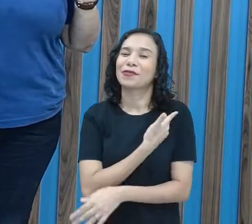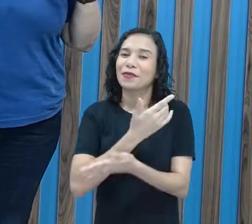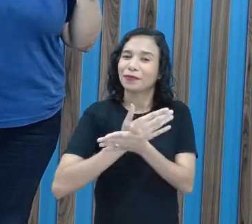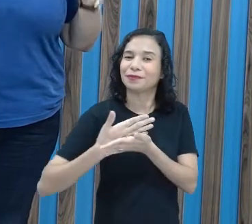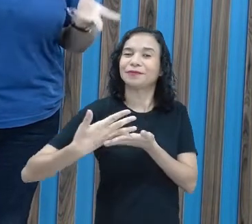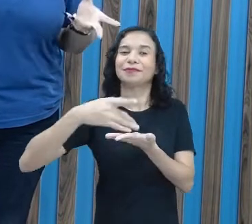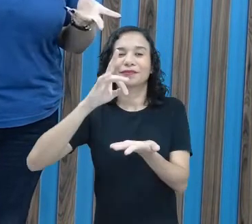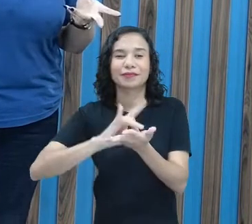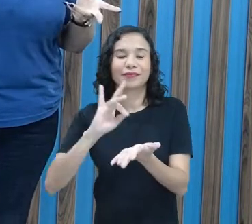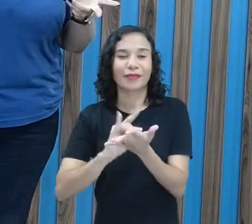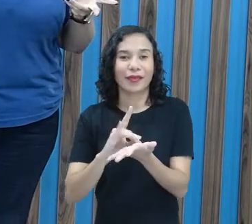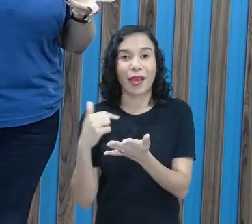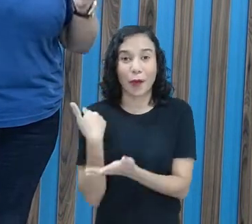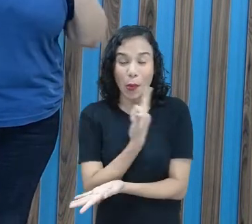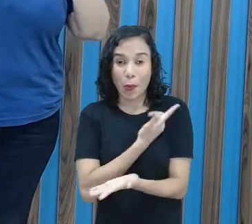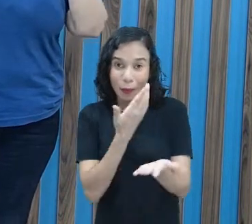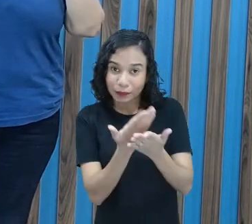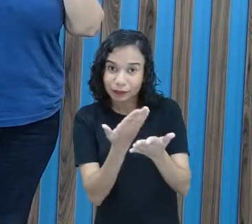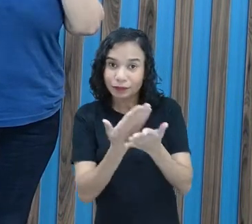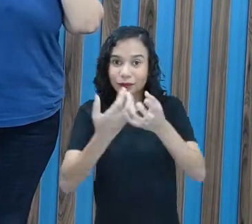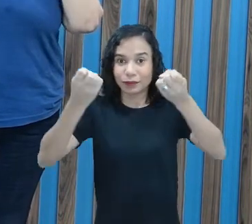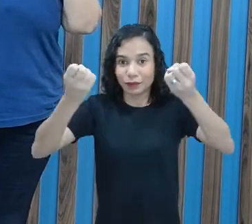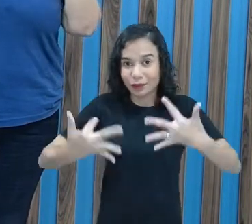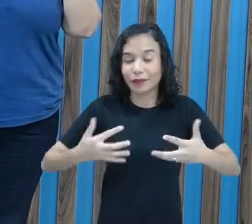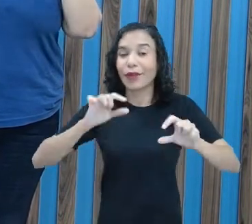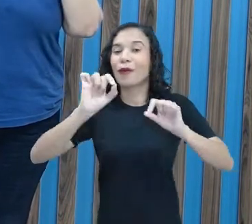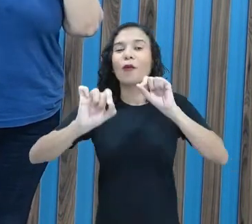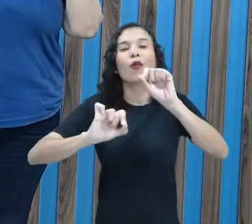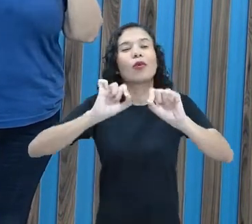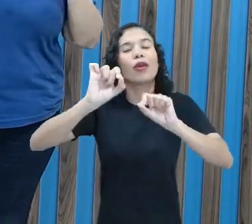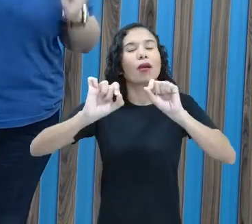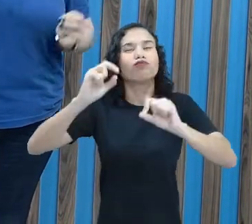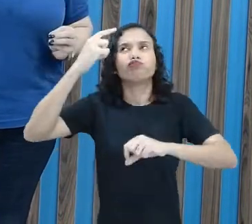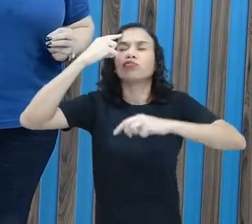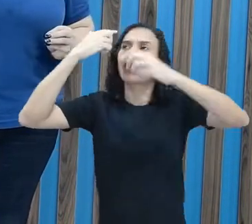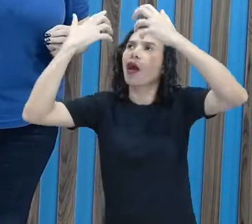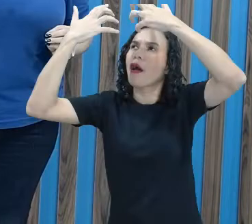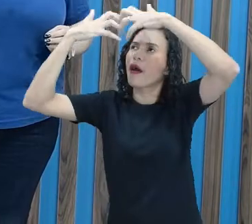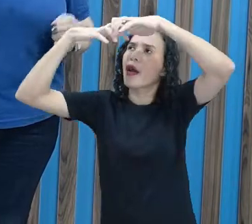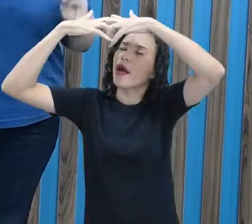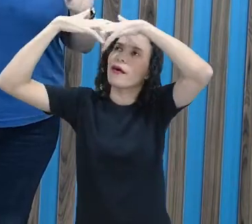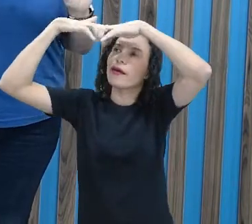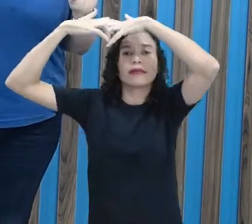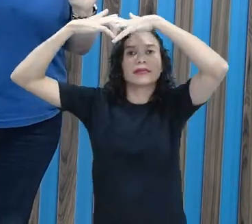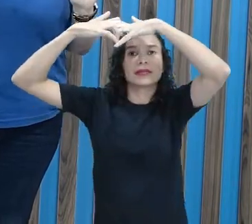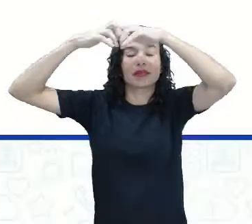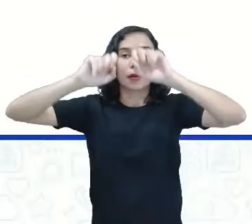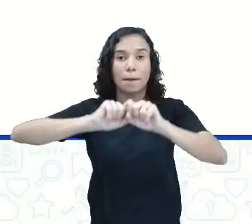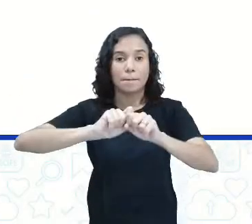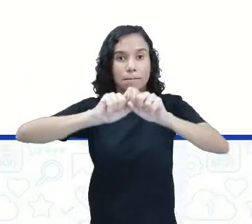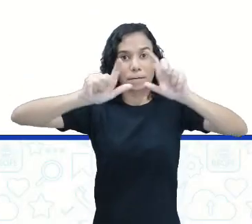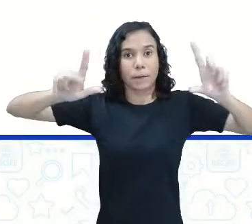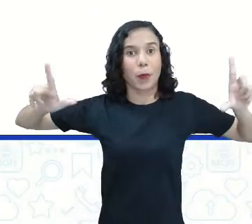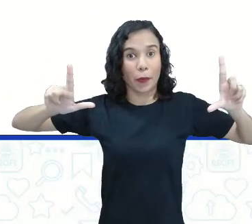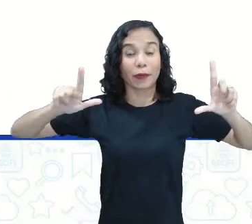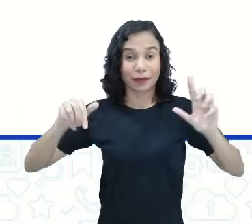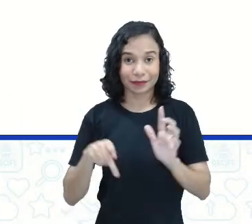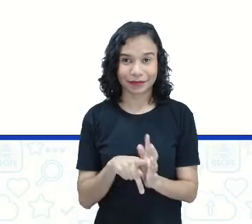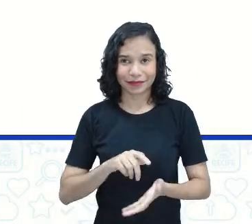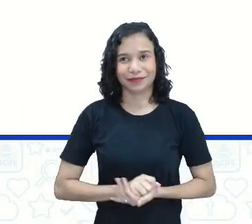vai começar a nossa aula fazendo, né, uma reflexãozinha. Então, joga na tela para eles, Billy, por